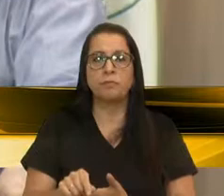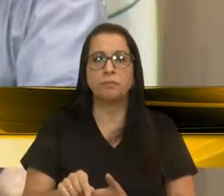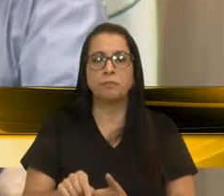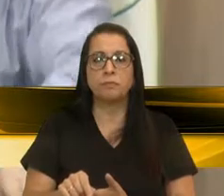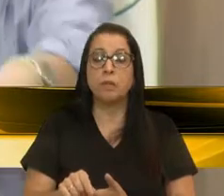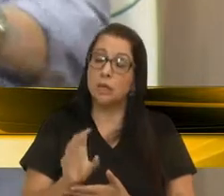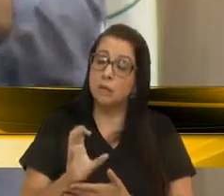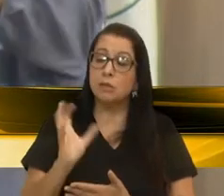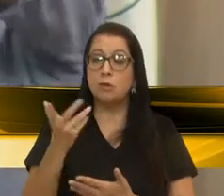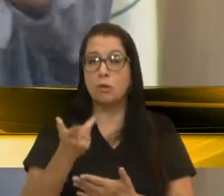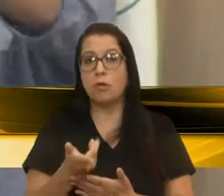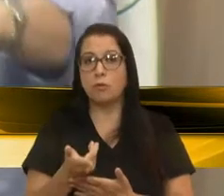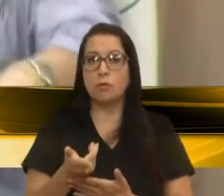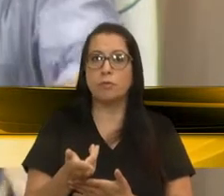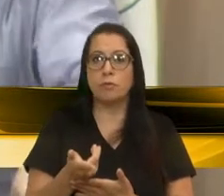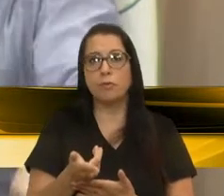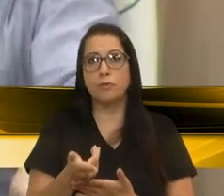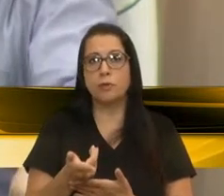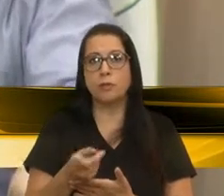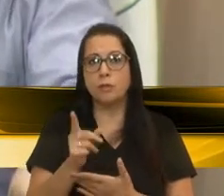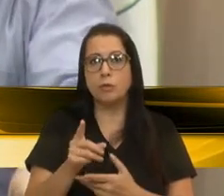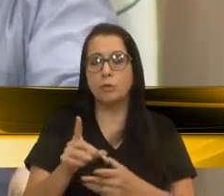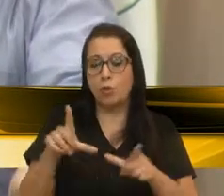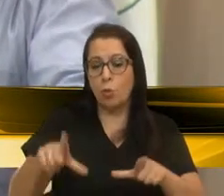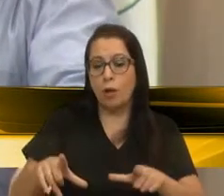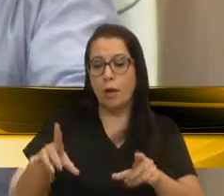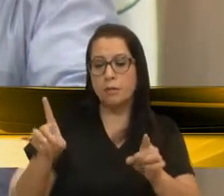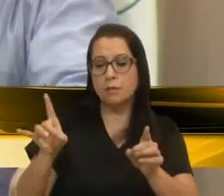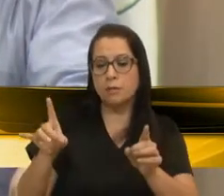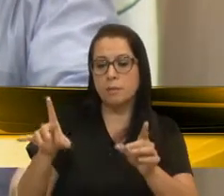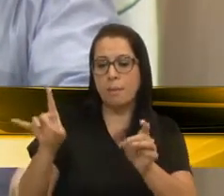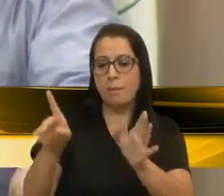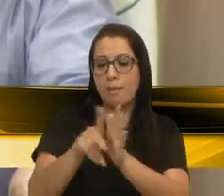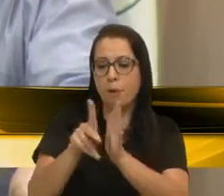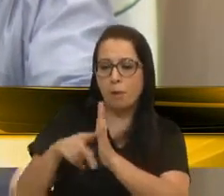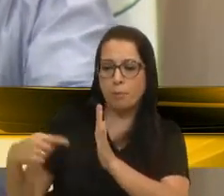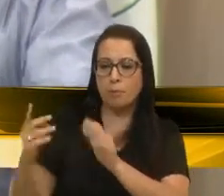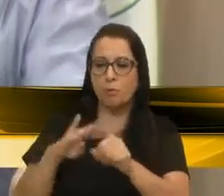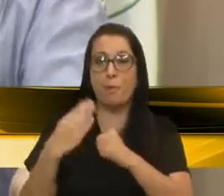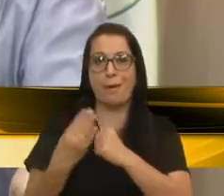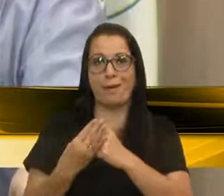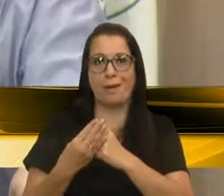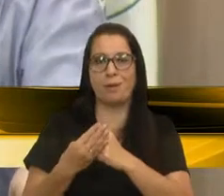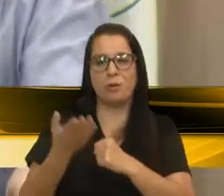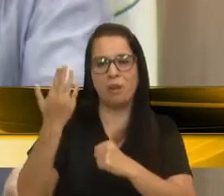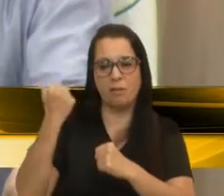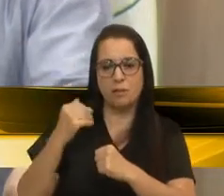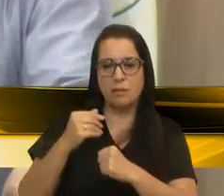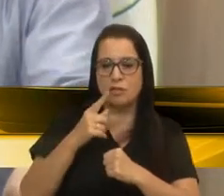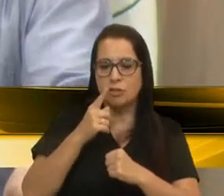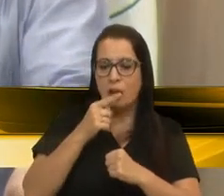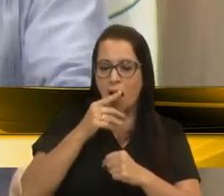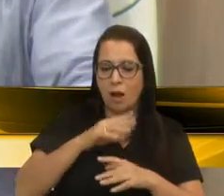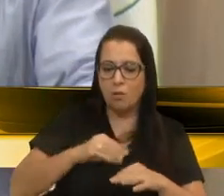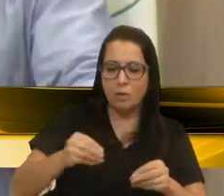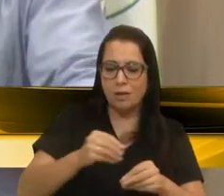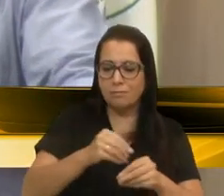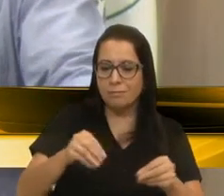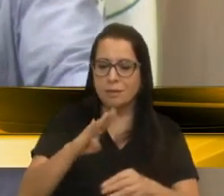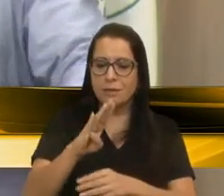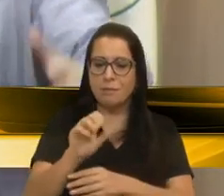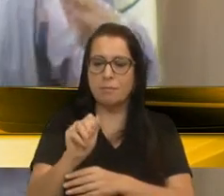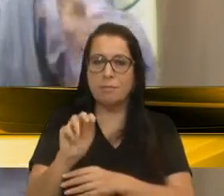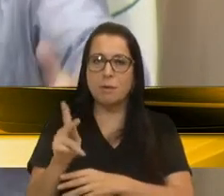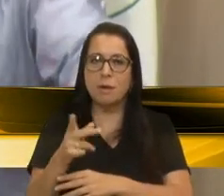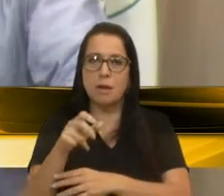que resolve ali uma área específica ali do bairro Serrano, que era o antigo banhado ali, né? Era o antigo banhado. Mas, de